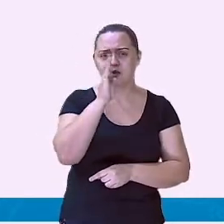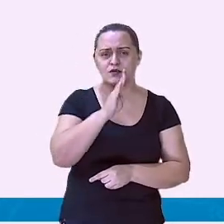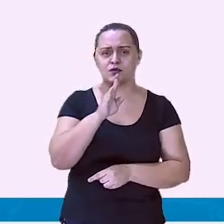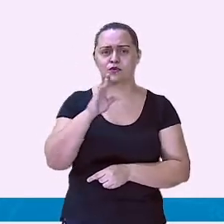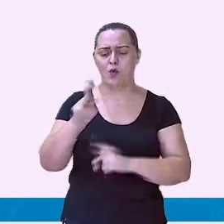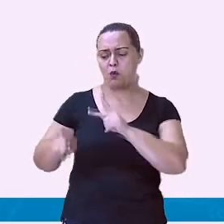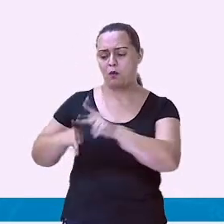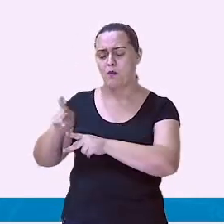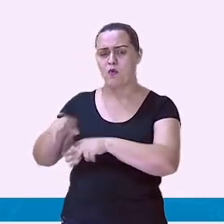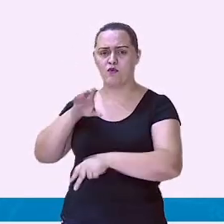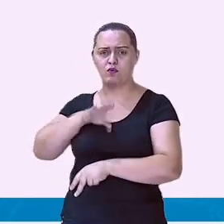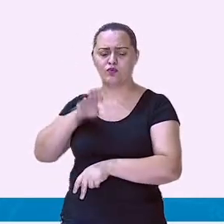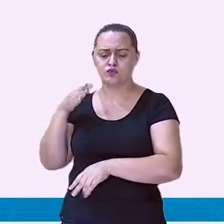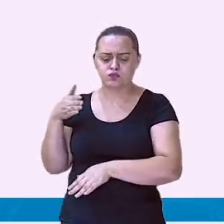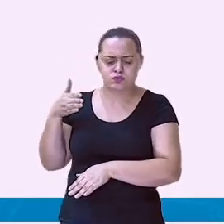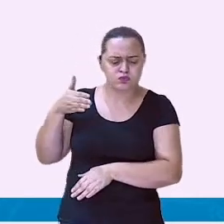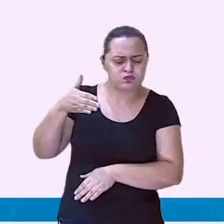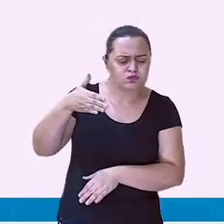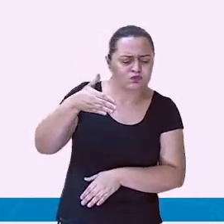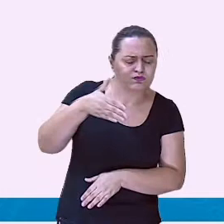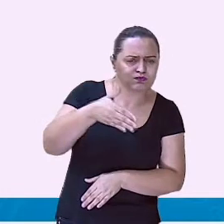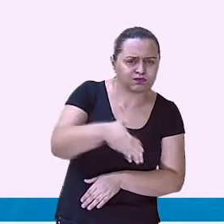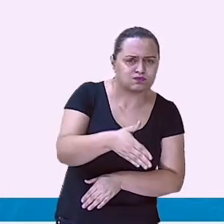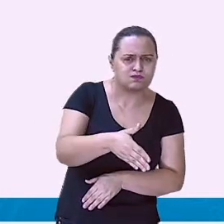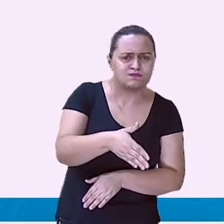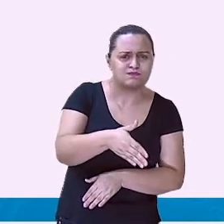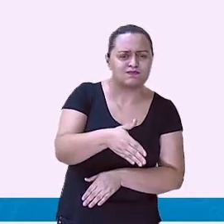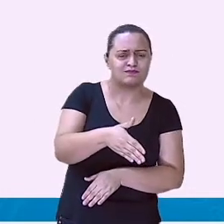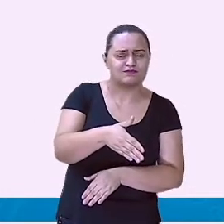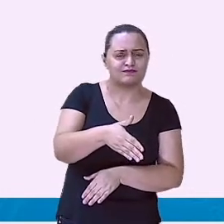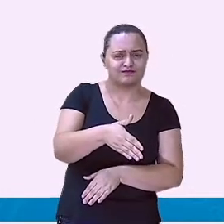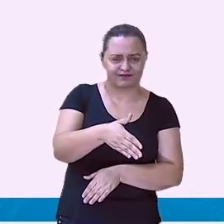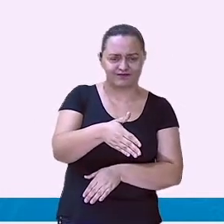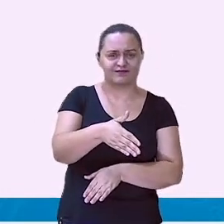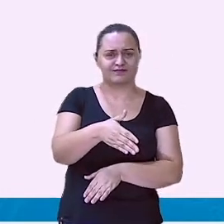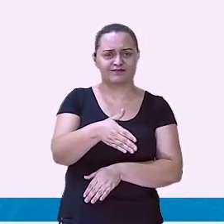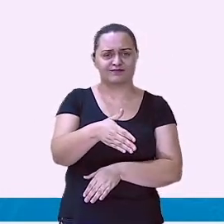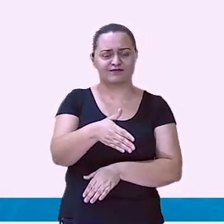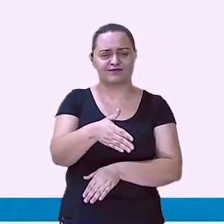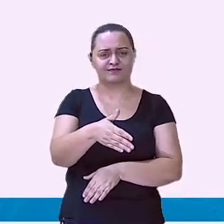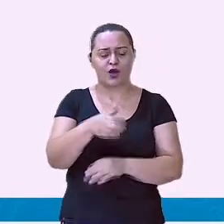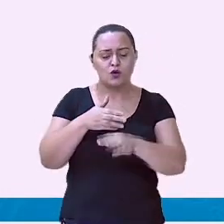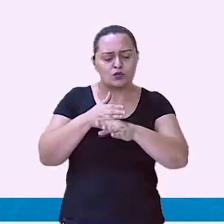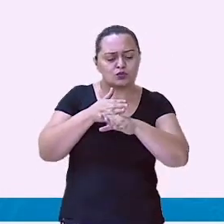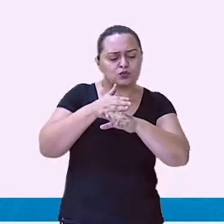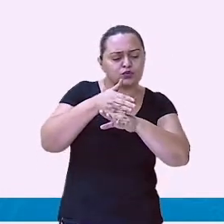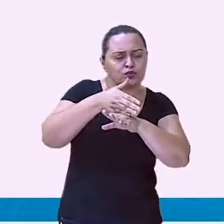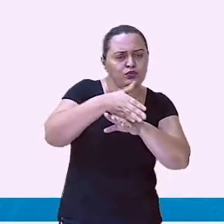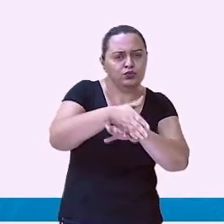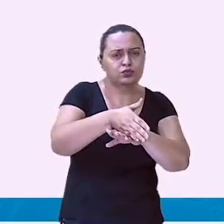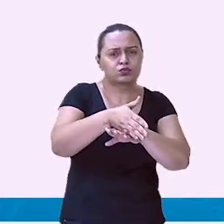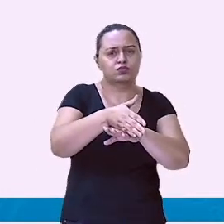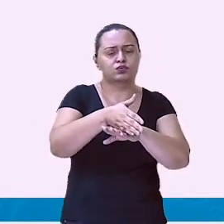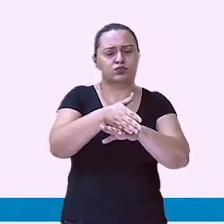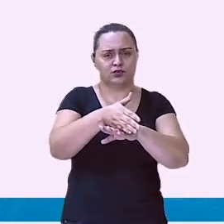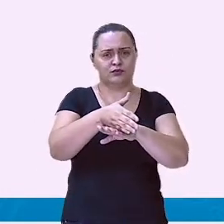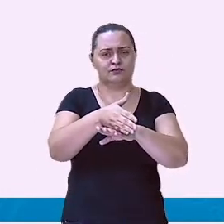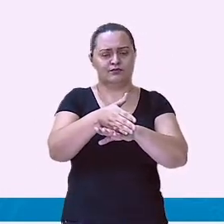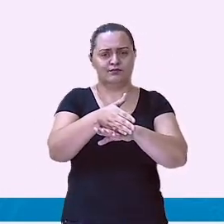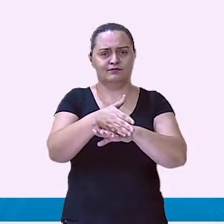Eles chegaram aqui na costa, né? E aí eles foram entrando. E à medida que eles